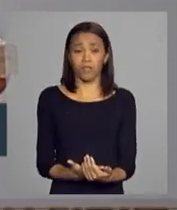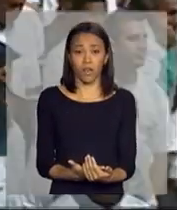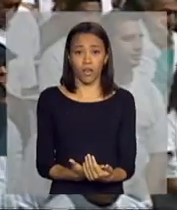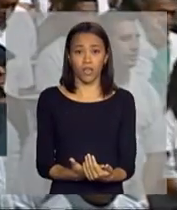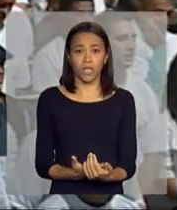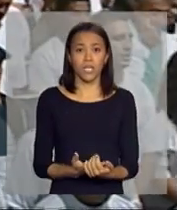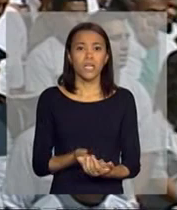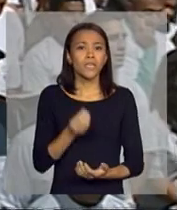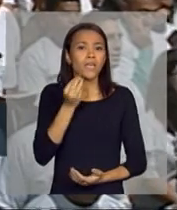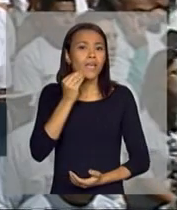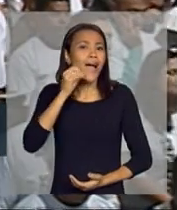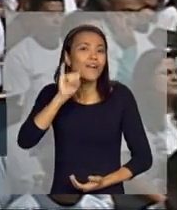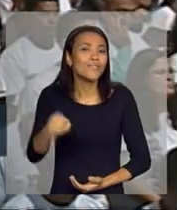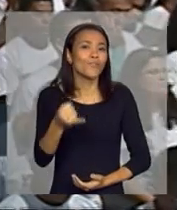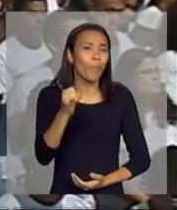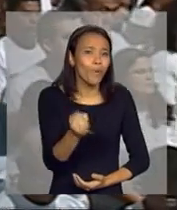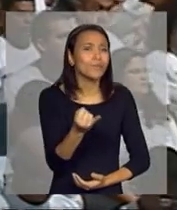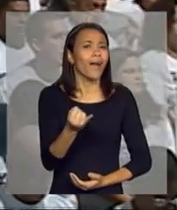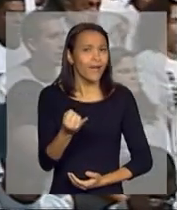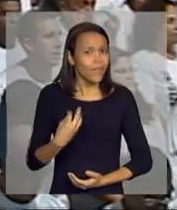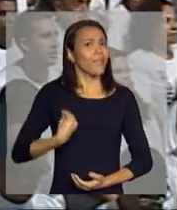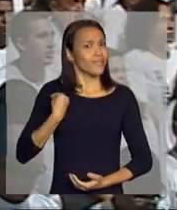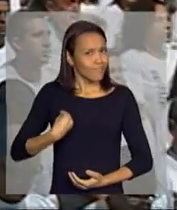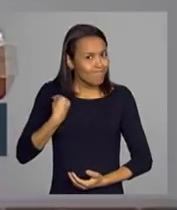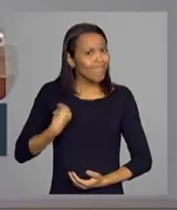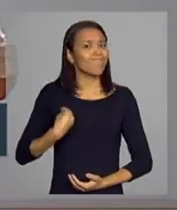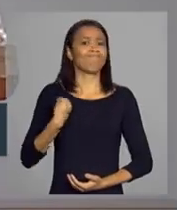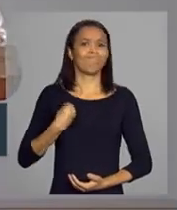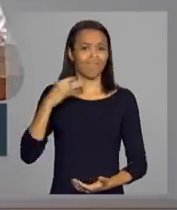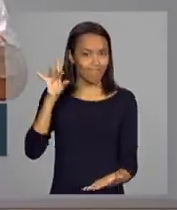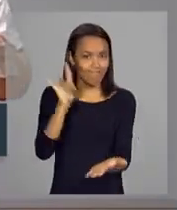que as oportunidades existem